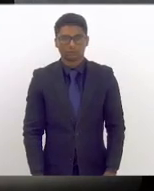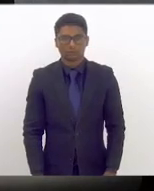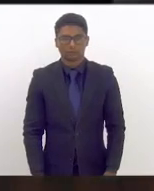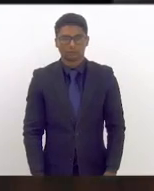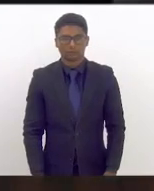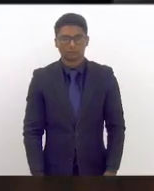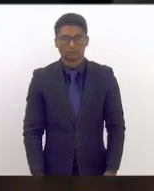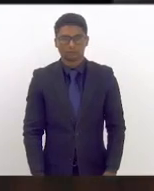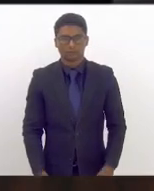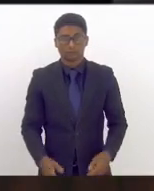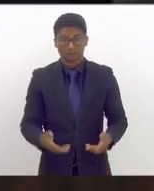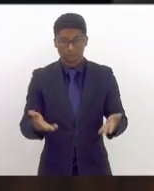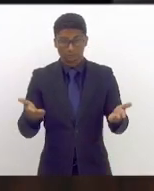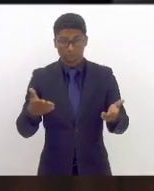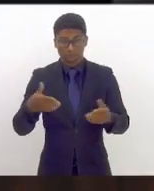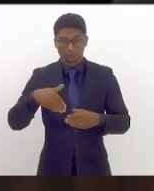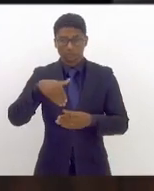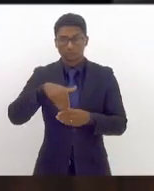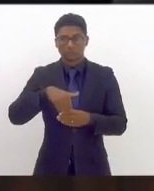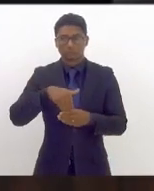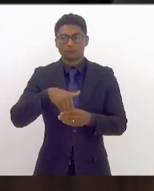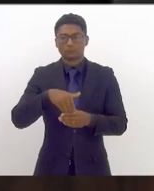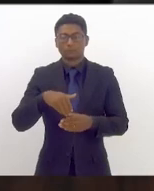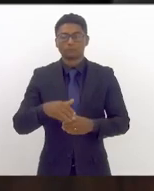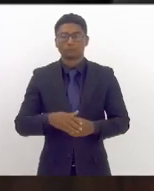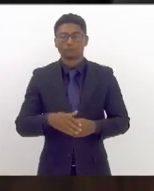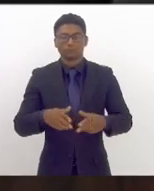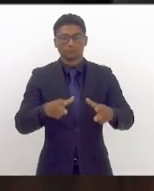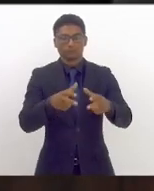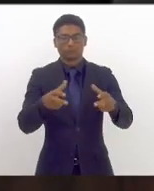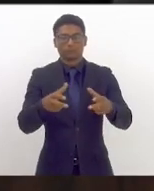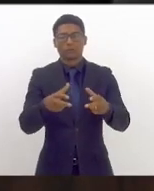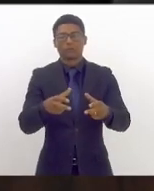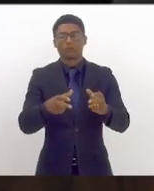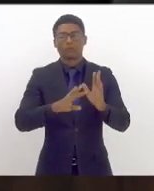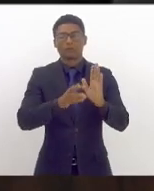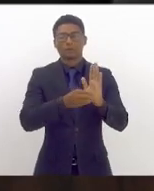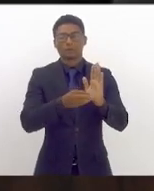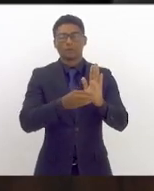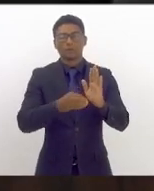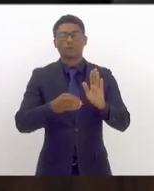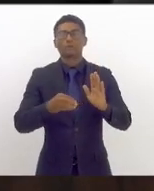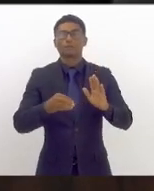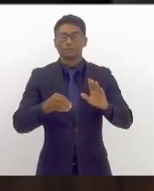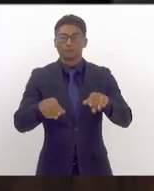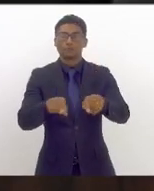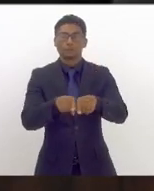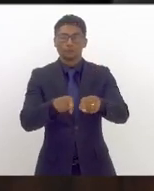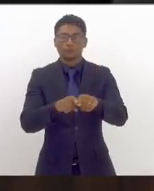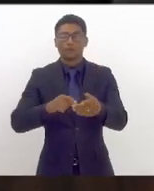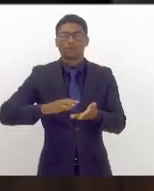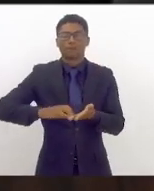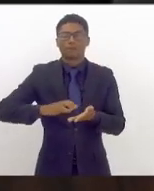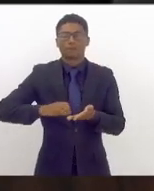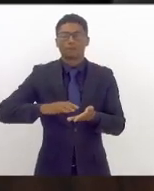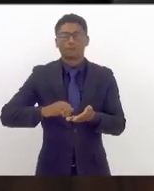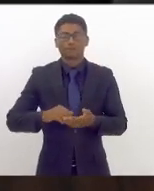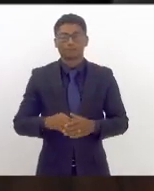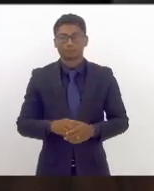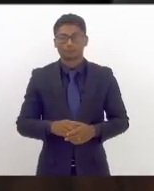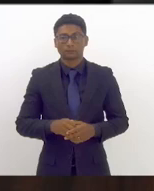em votação o parecer da comissão de menos condicionais e vetos que é favorável